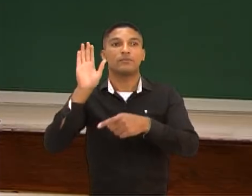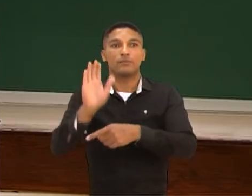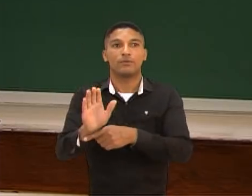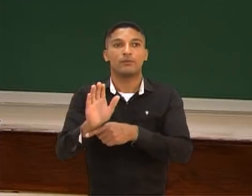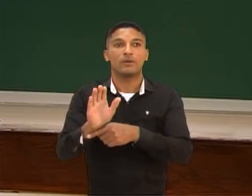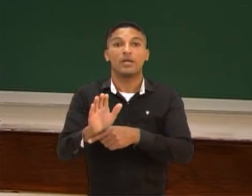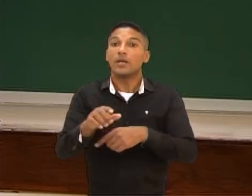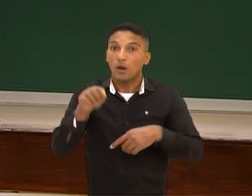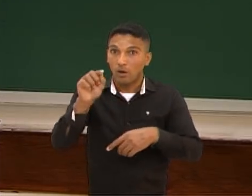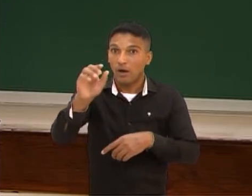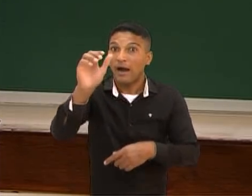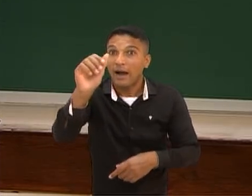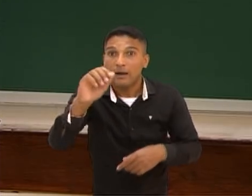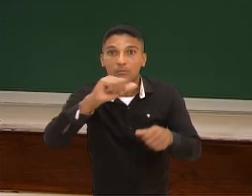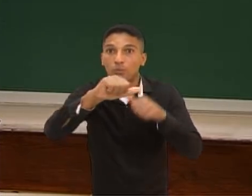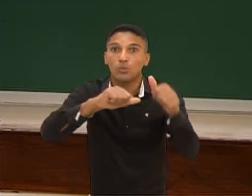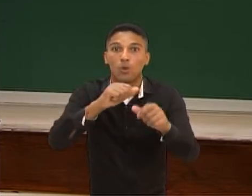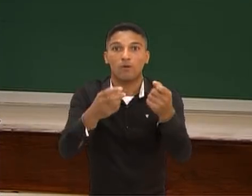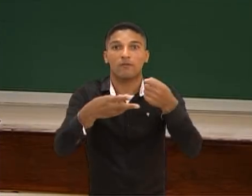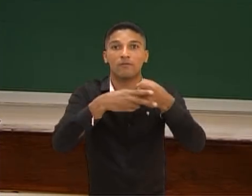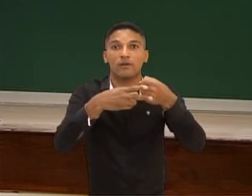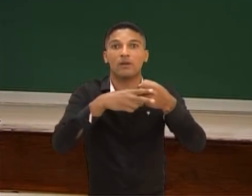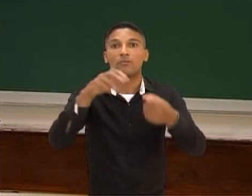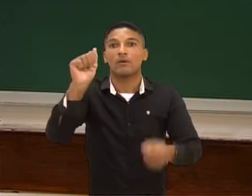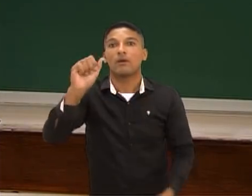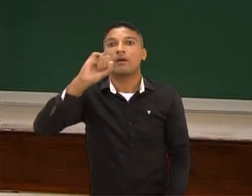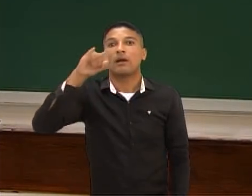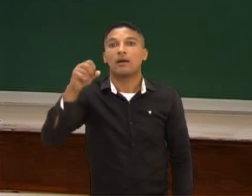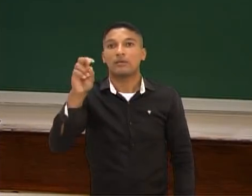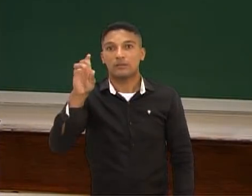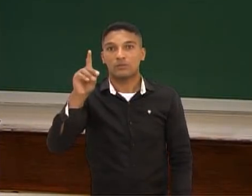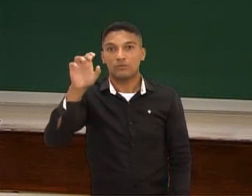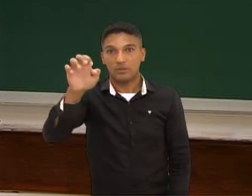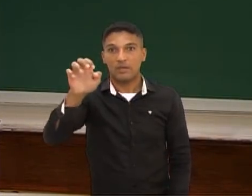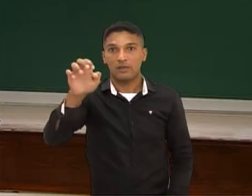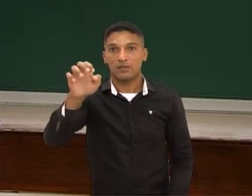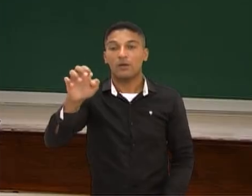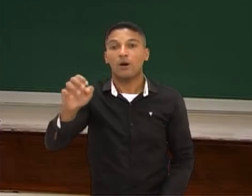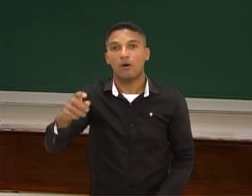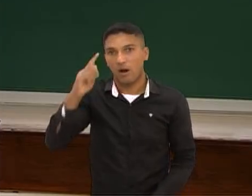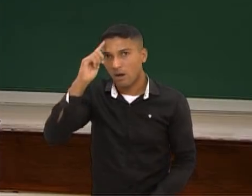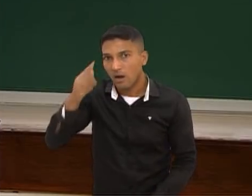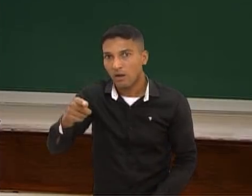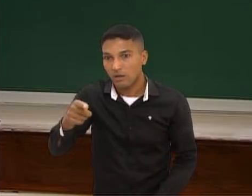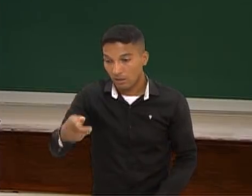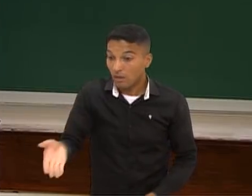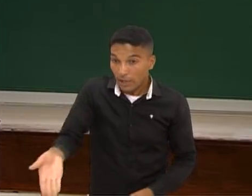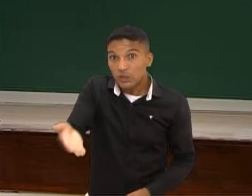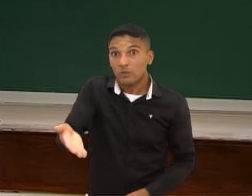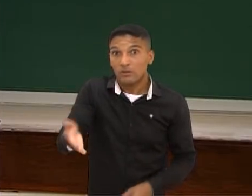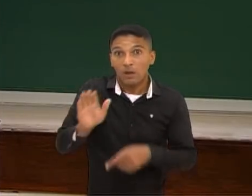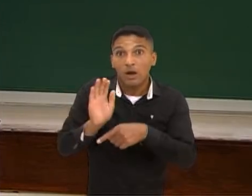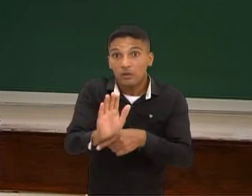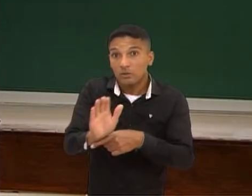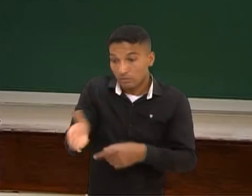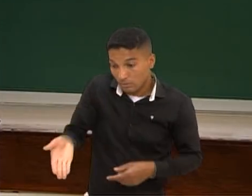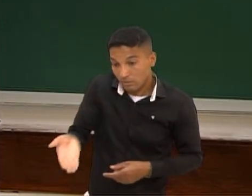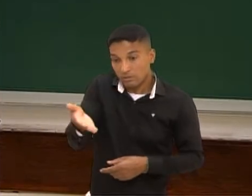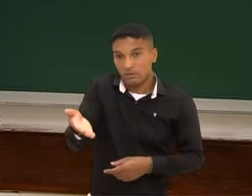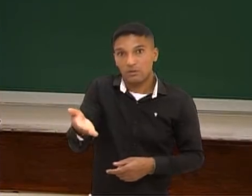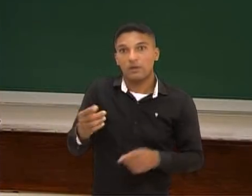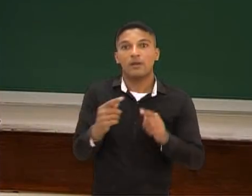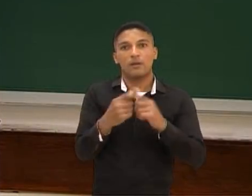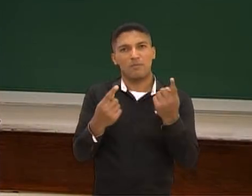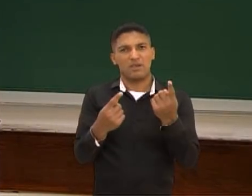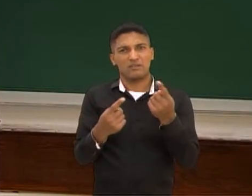o imperativo afirmativo é utilizado para dar uma ordem para alguém, né? Mas nesse caso é mais um conselho,